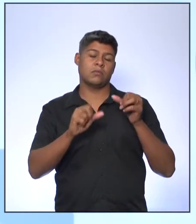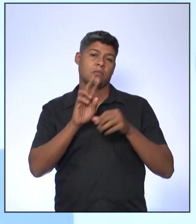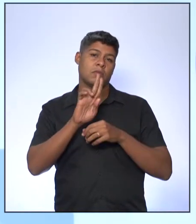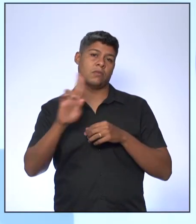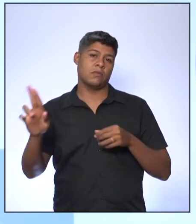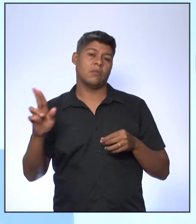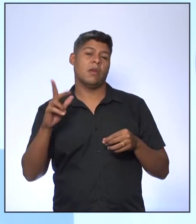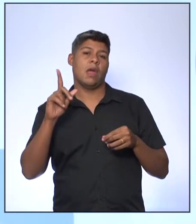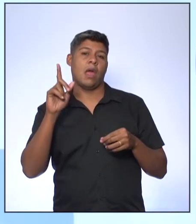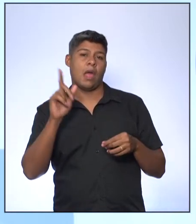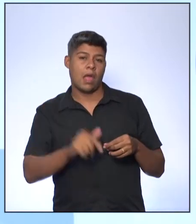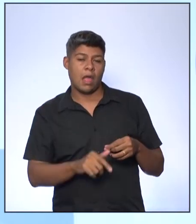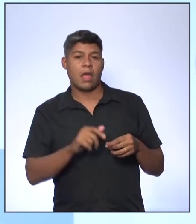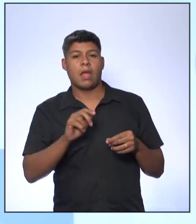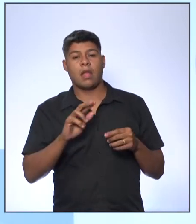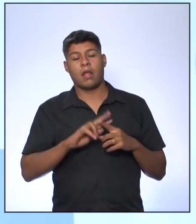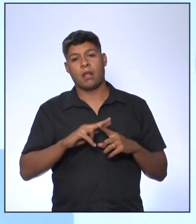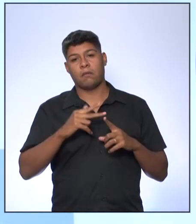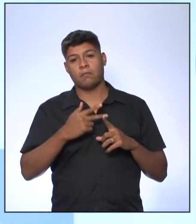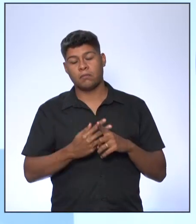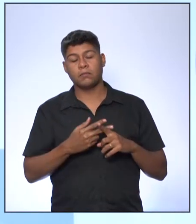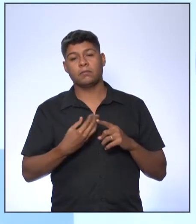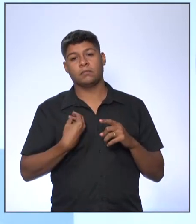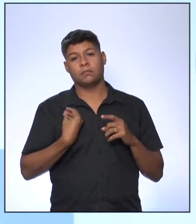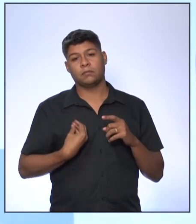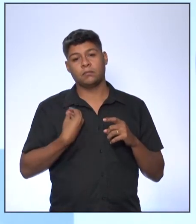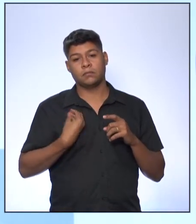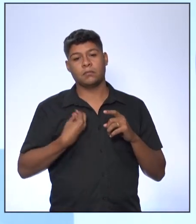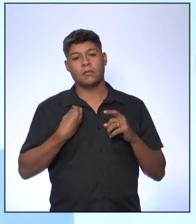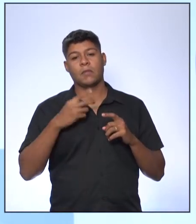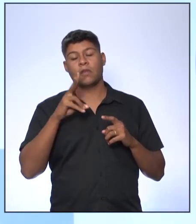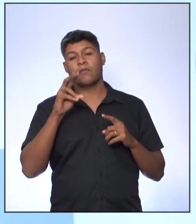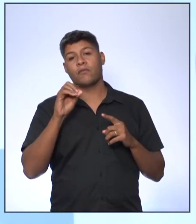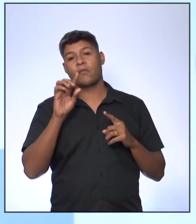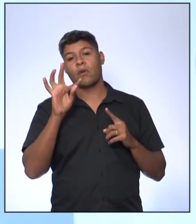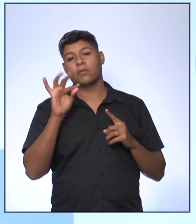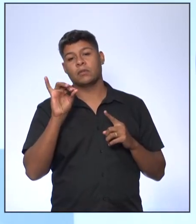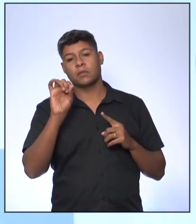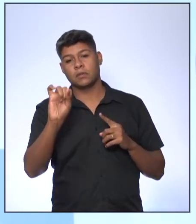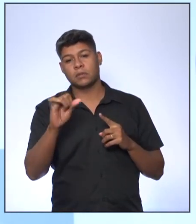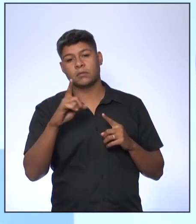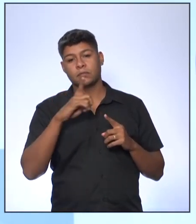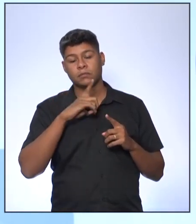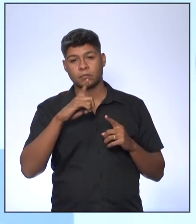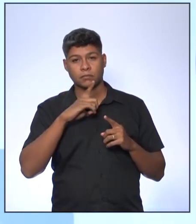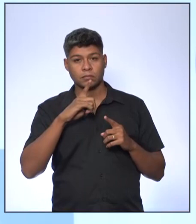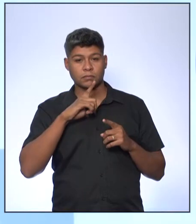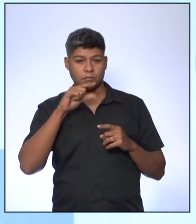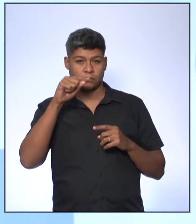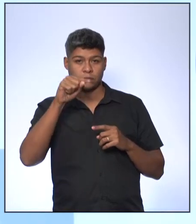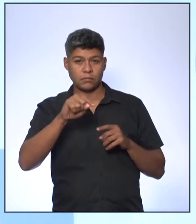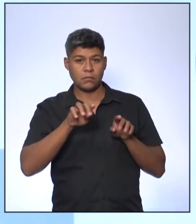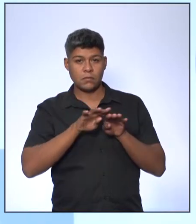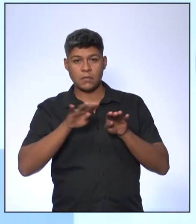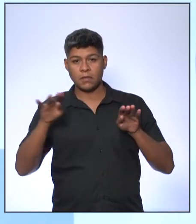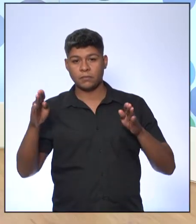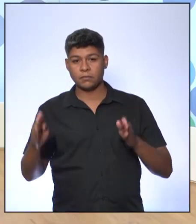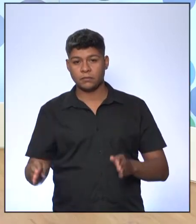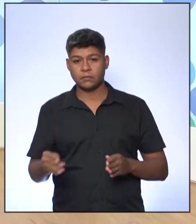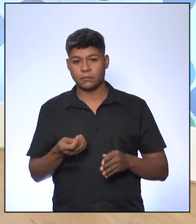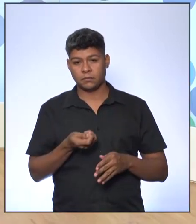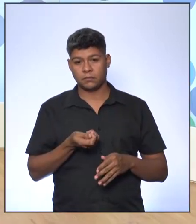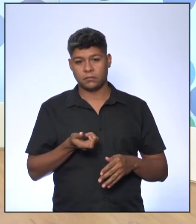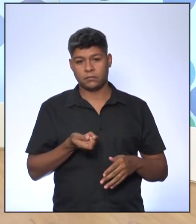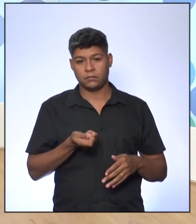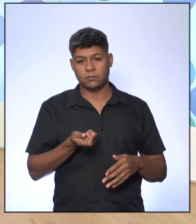a grandeza aí, volts. E para ilustrar a voltagem, eu trouxe aqui, né, sobre a minha mesa, essa bolinha de gude. Um